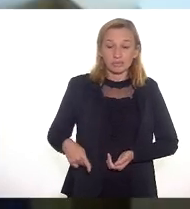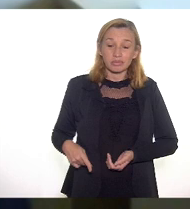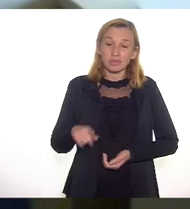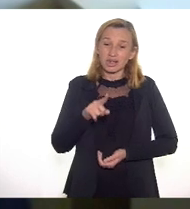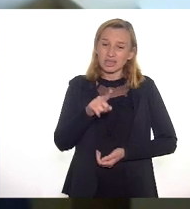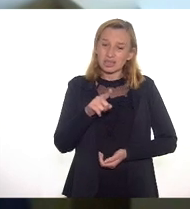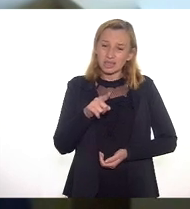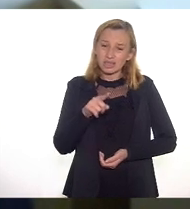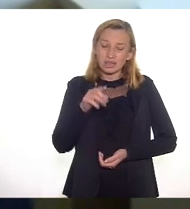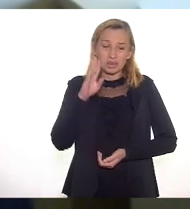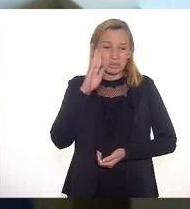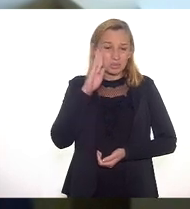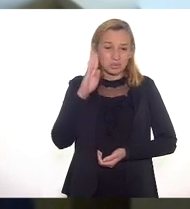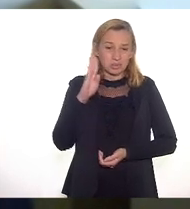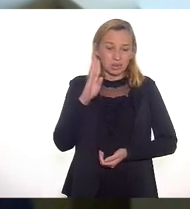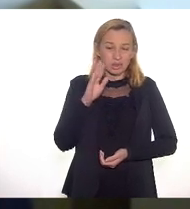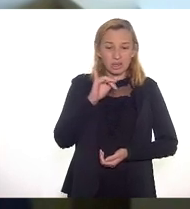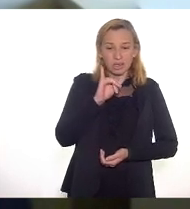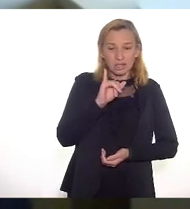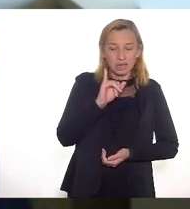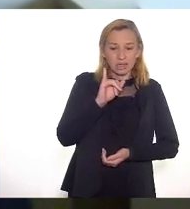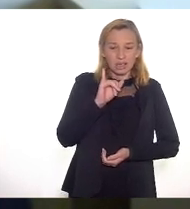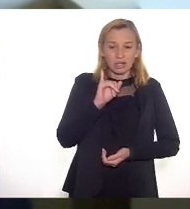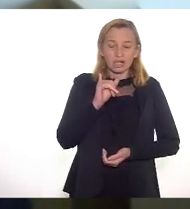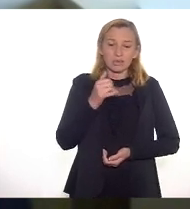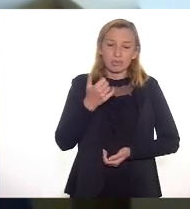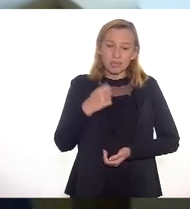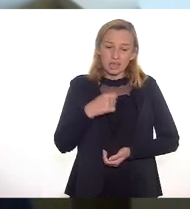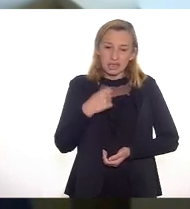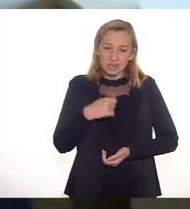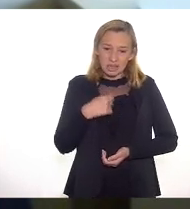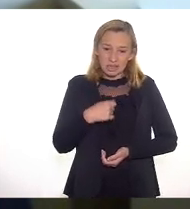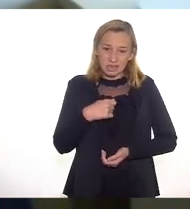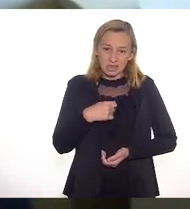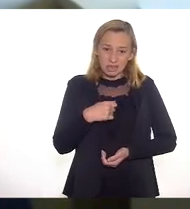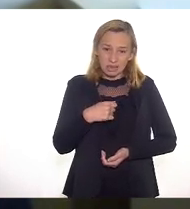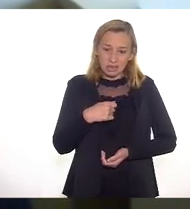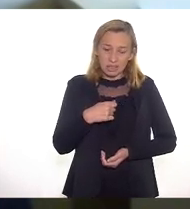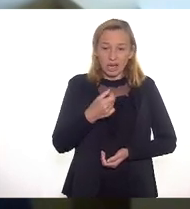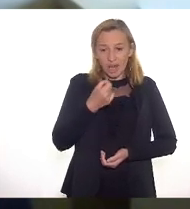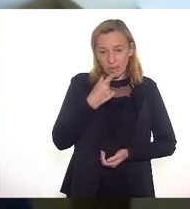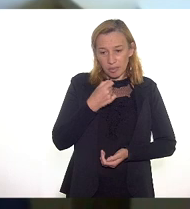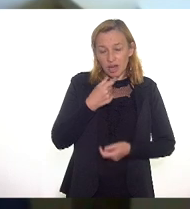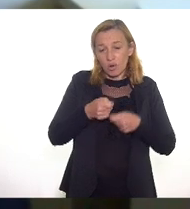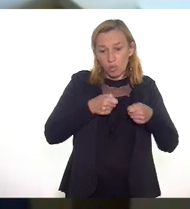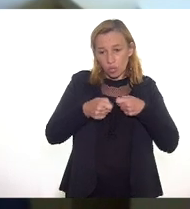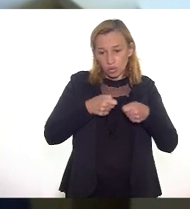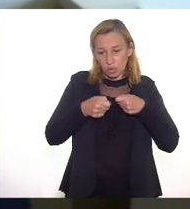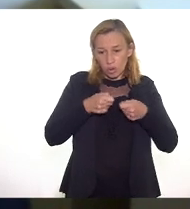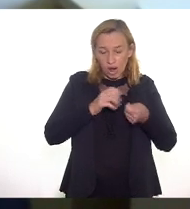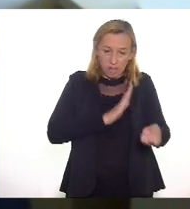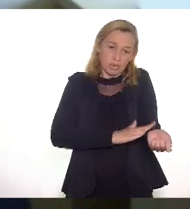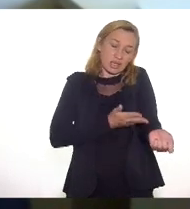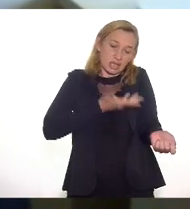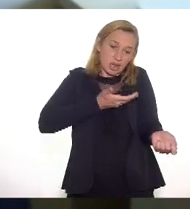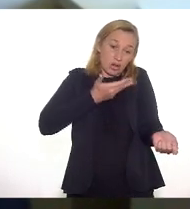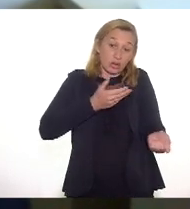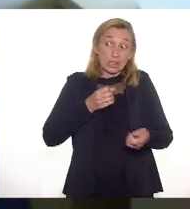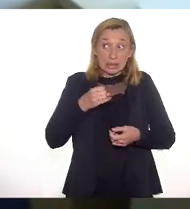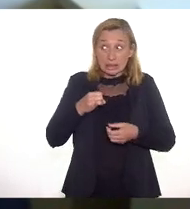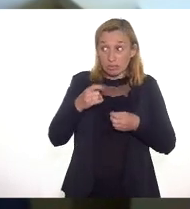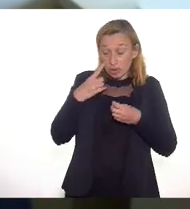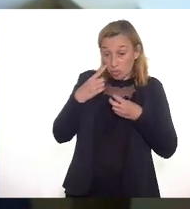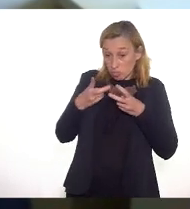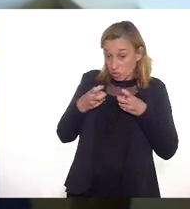hipertenso é quem tem hipertensão mórbida. Porque se eu consultar aqui